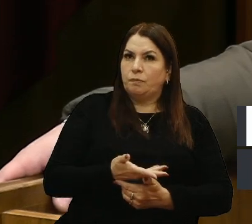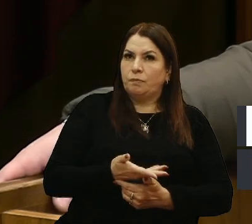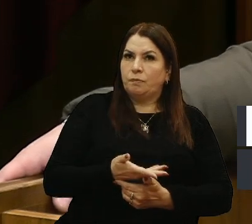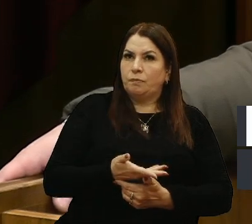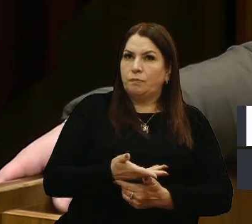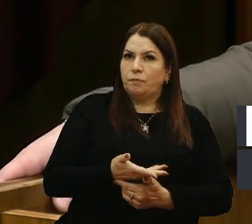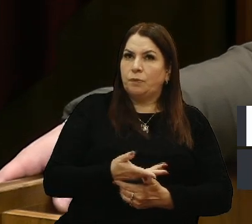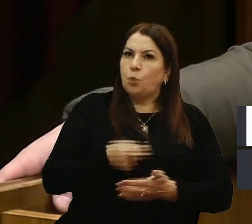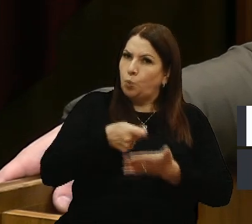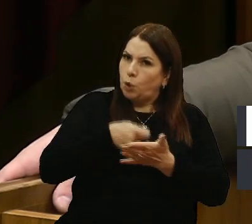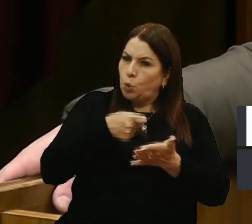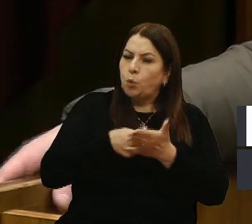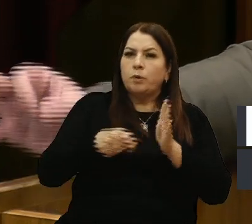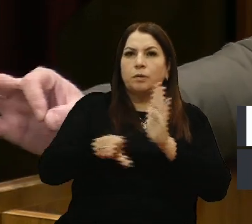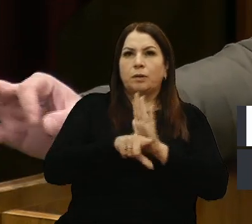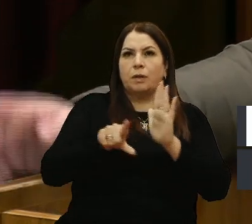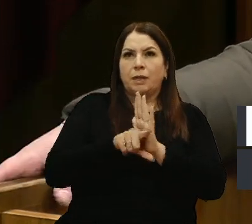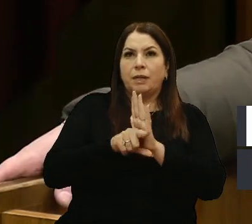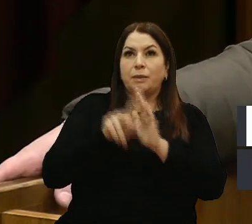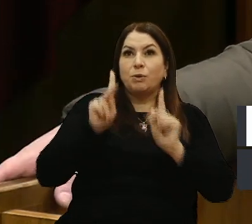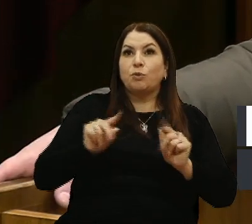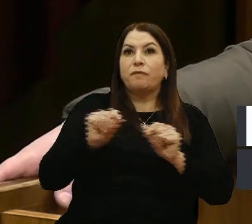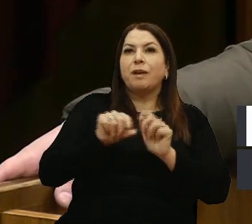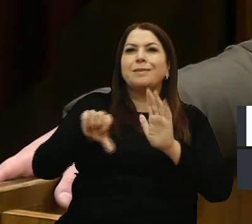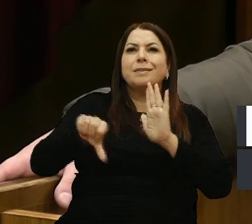e com o rigor da lei o bandido? Quando?